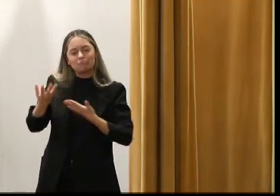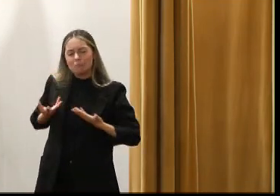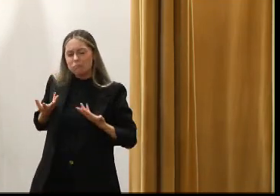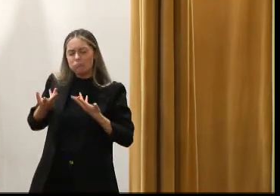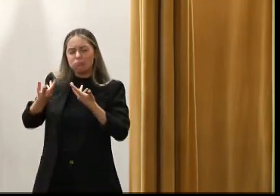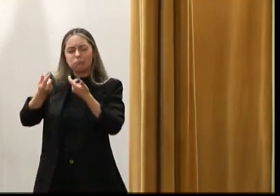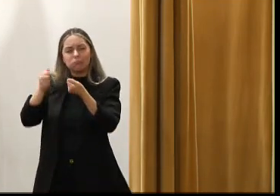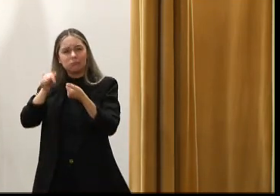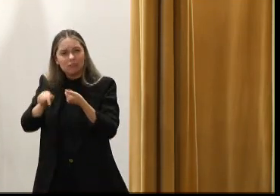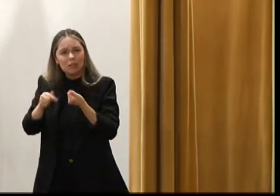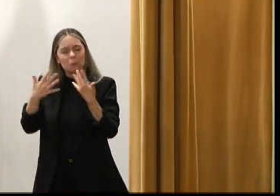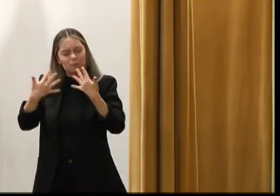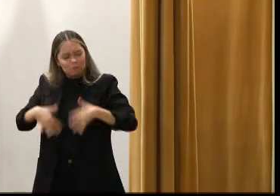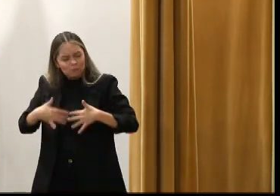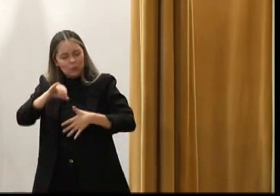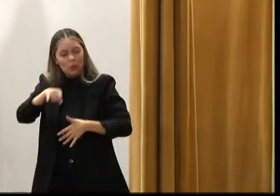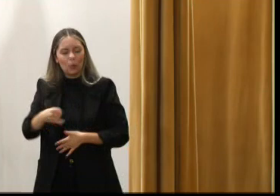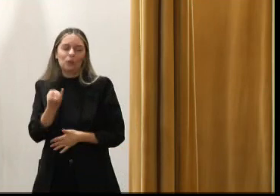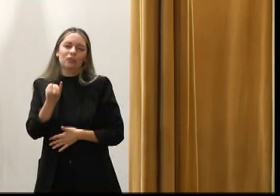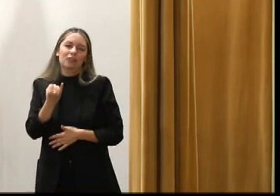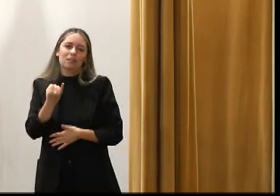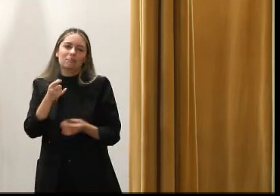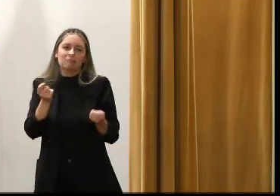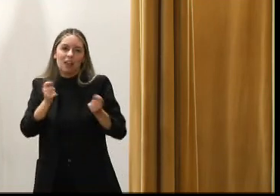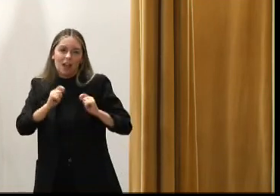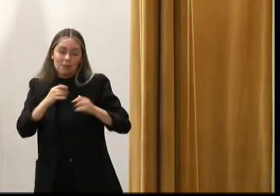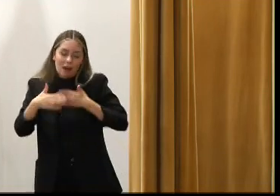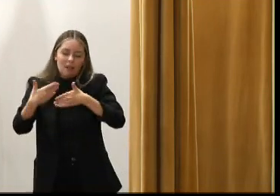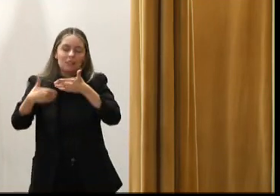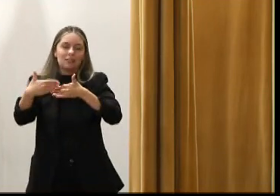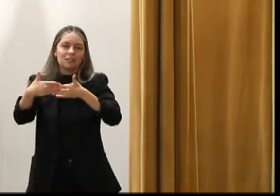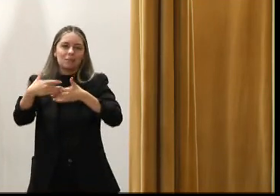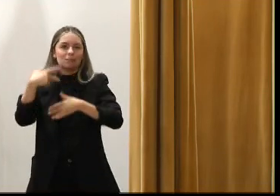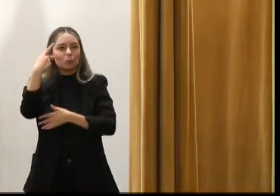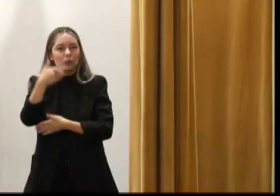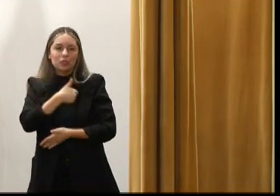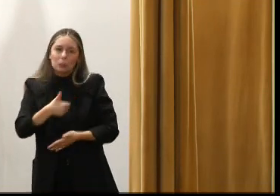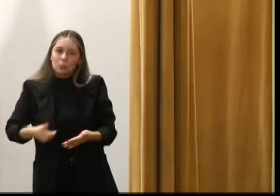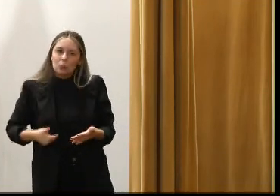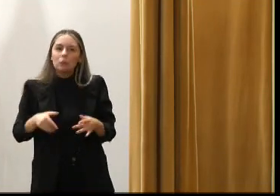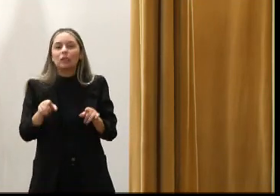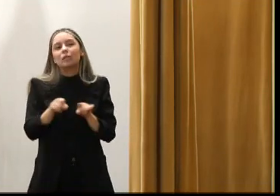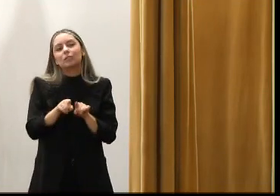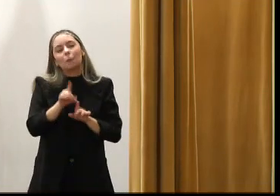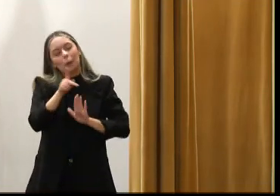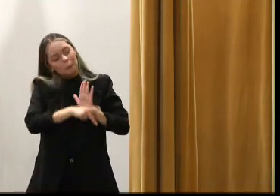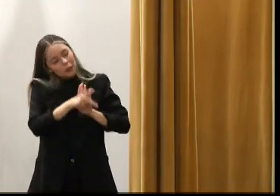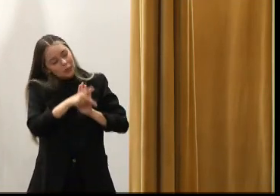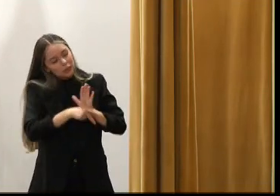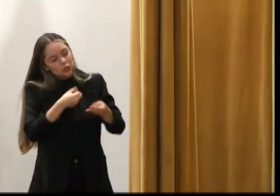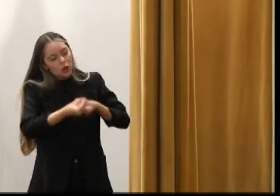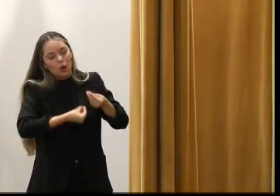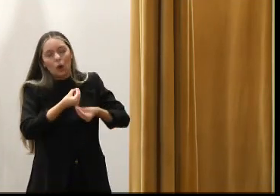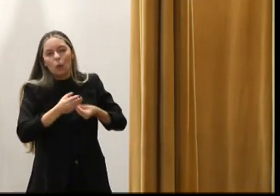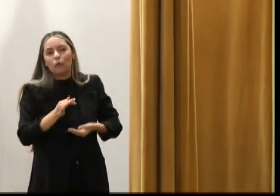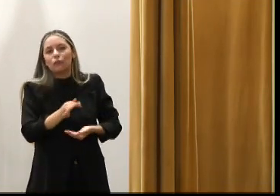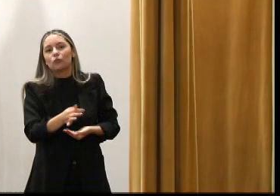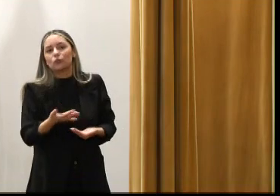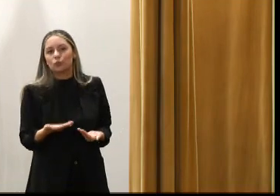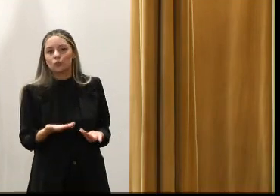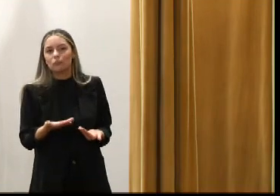e uma rica oportunidade de avançar nas políticas públicas, a gente planejar um pouco o